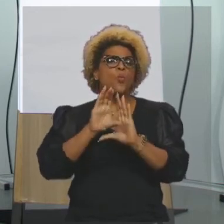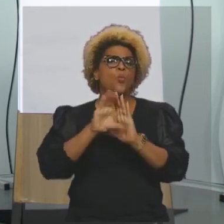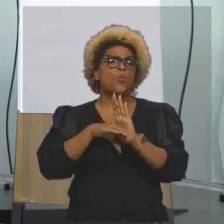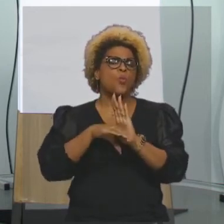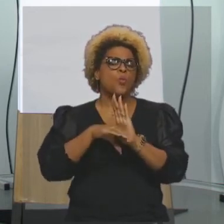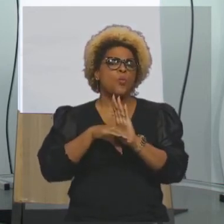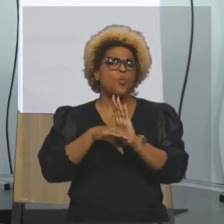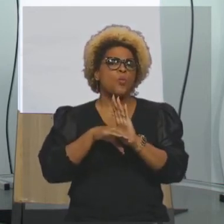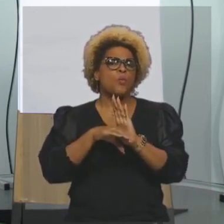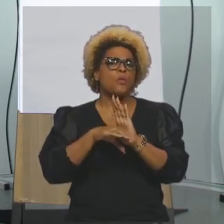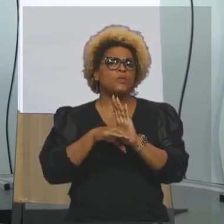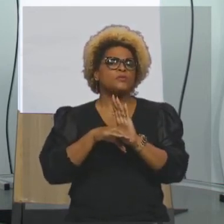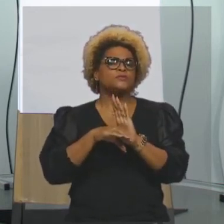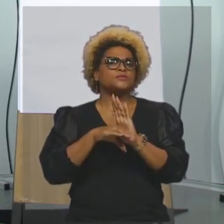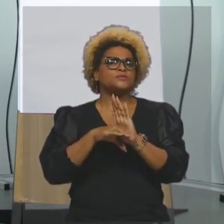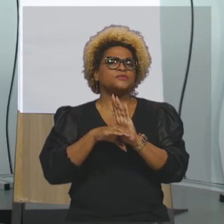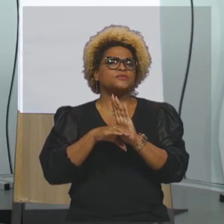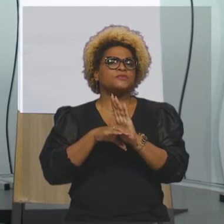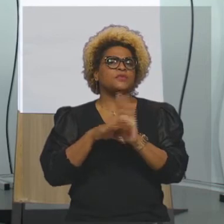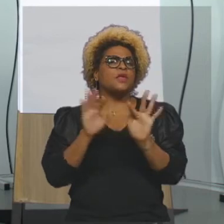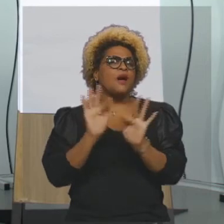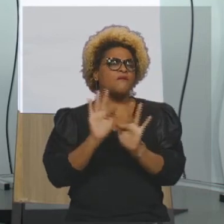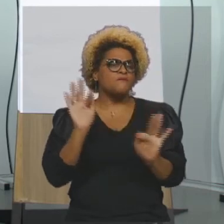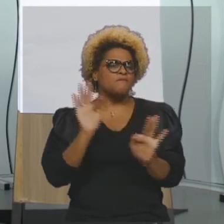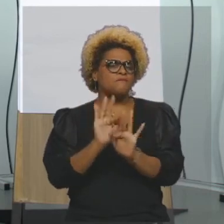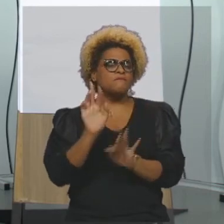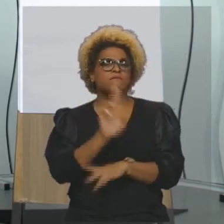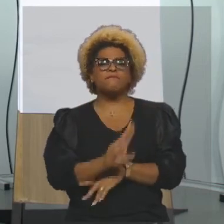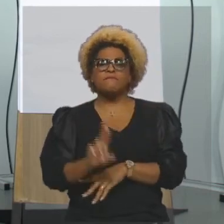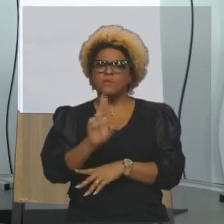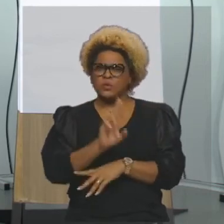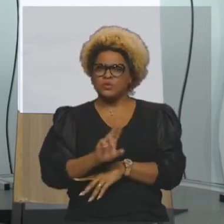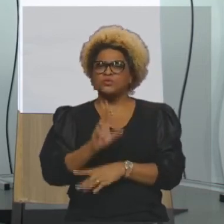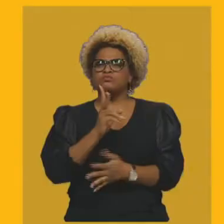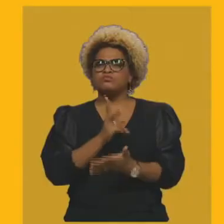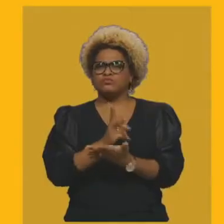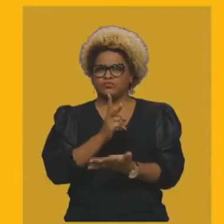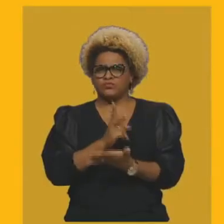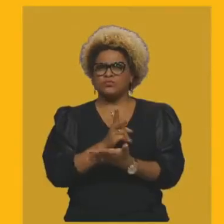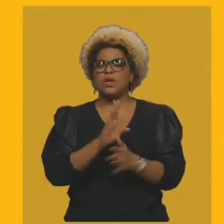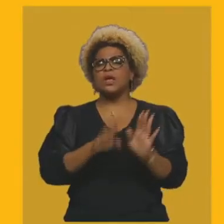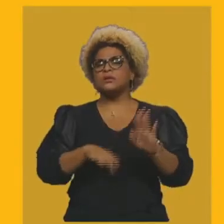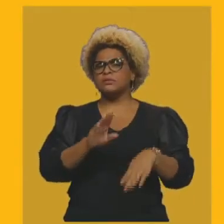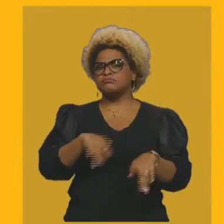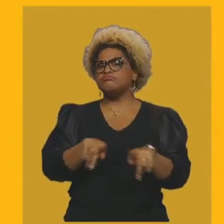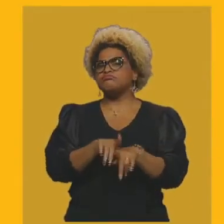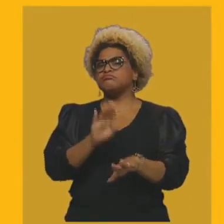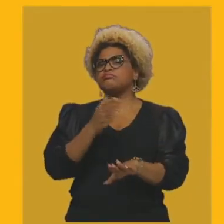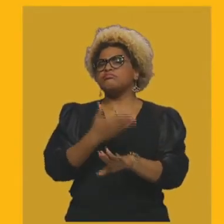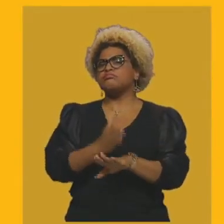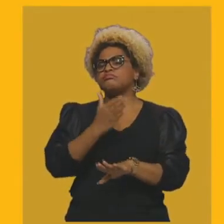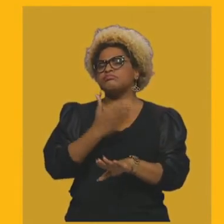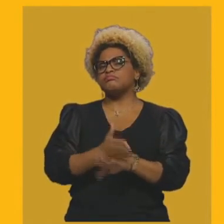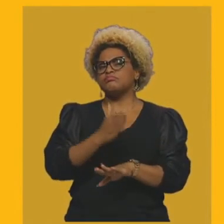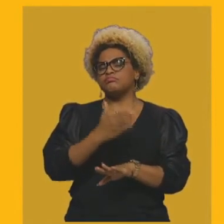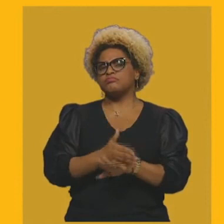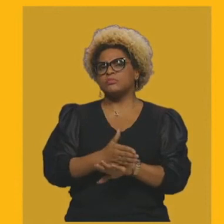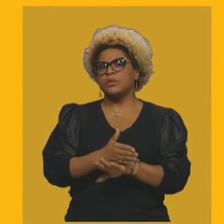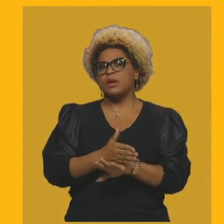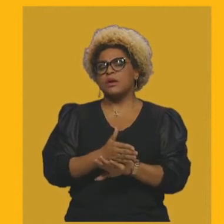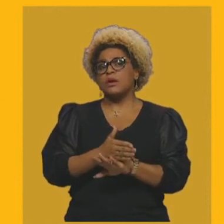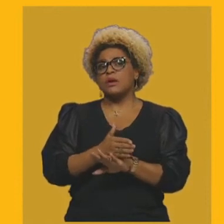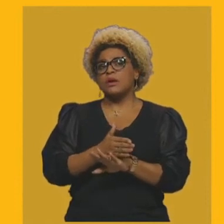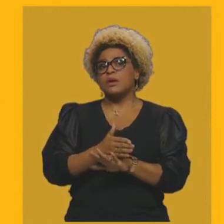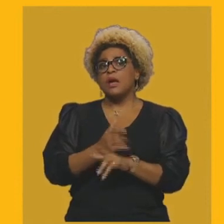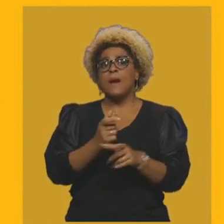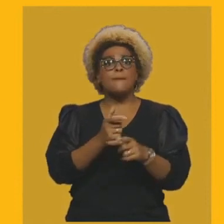muito na física e que acontece muitas vezes de aparecer na prática essa expressão e muita gente talvez não